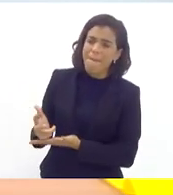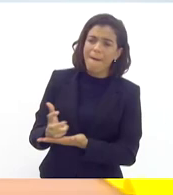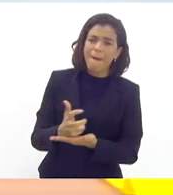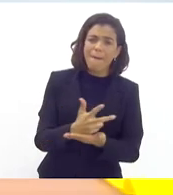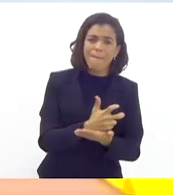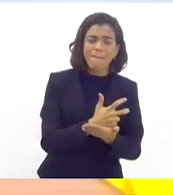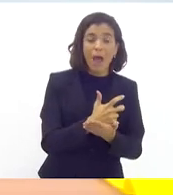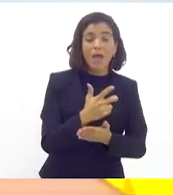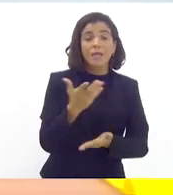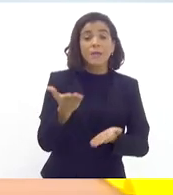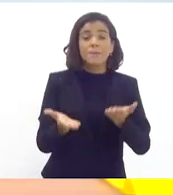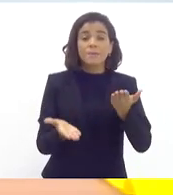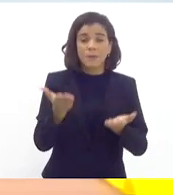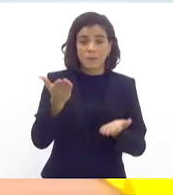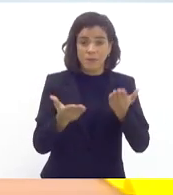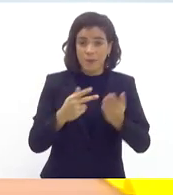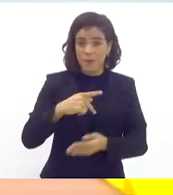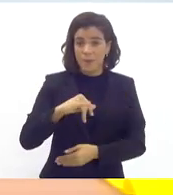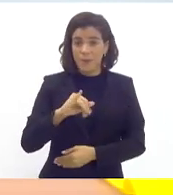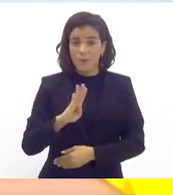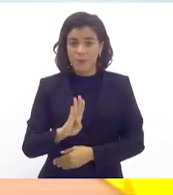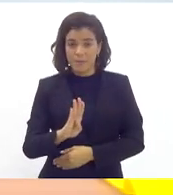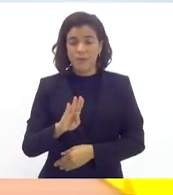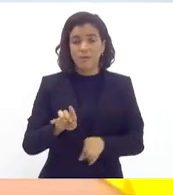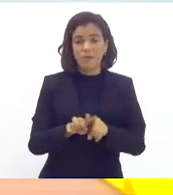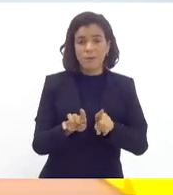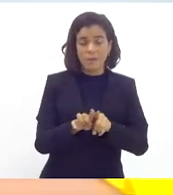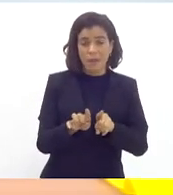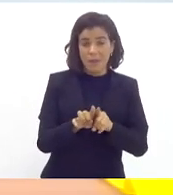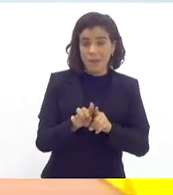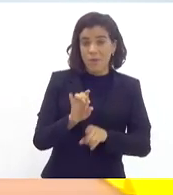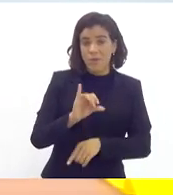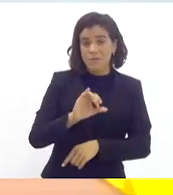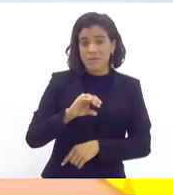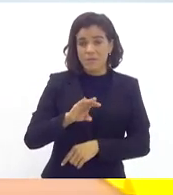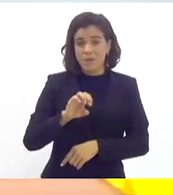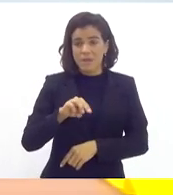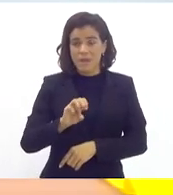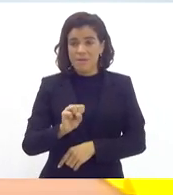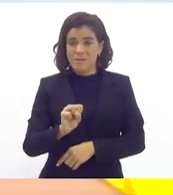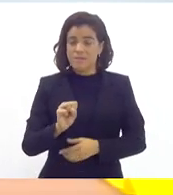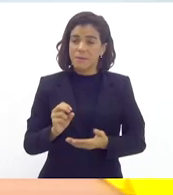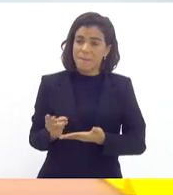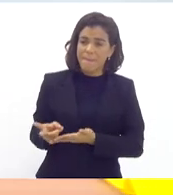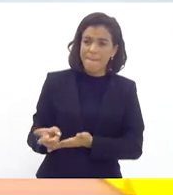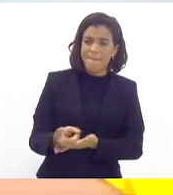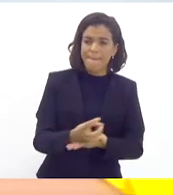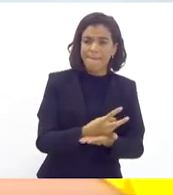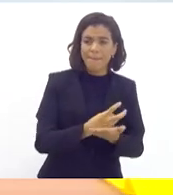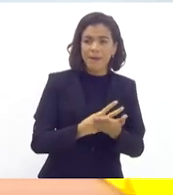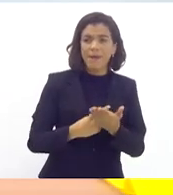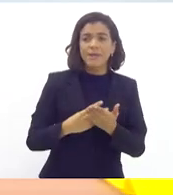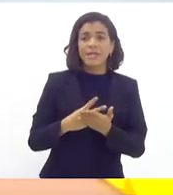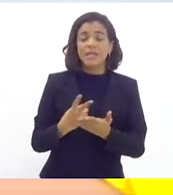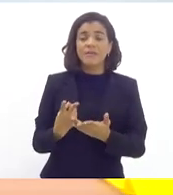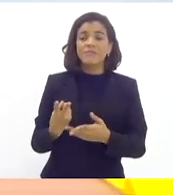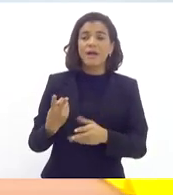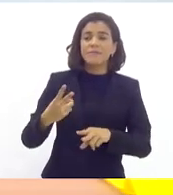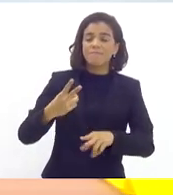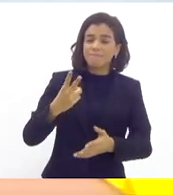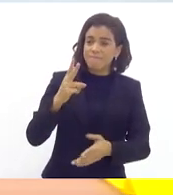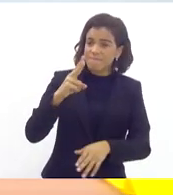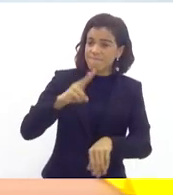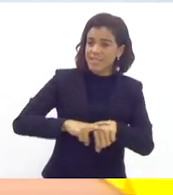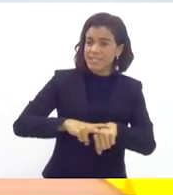PIB o que PIS, COFINS, IPI, ICMS e ISS arrecadam hoje como proporção do PIB. Quem vai fixar essa alíquota de referência,